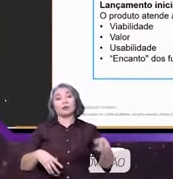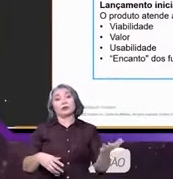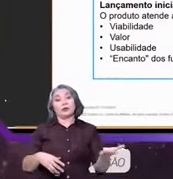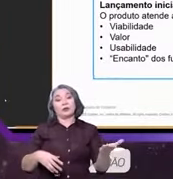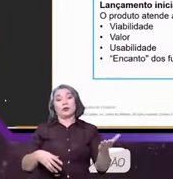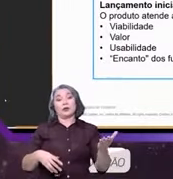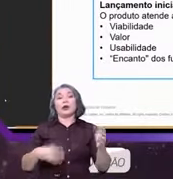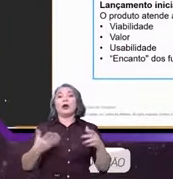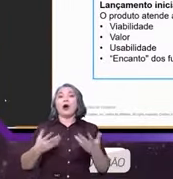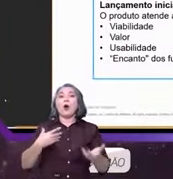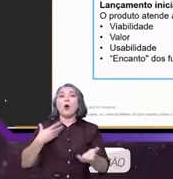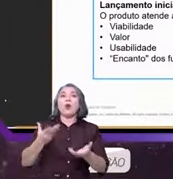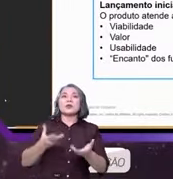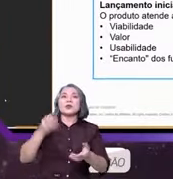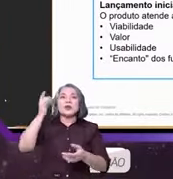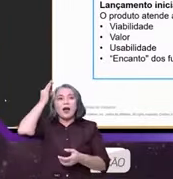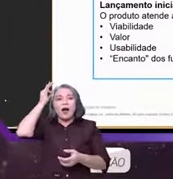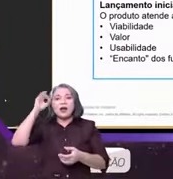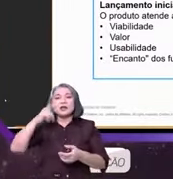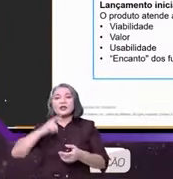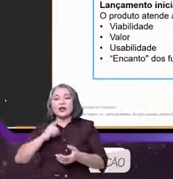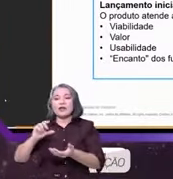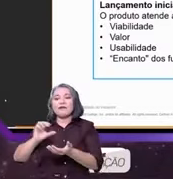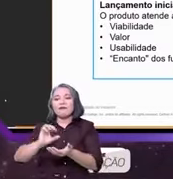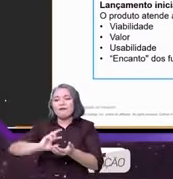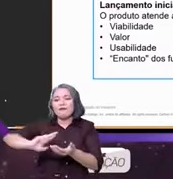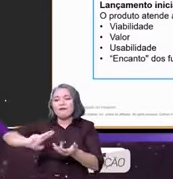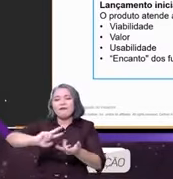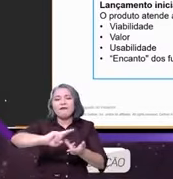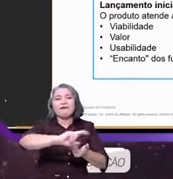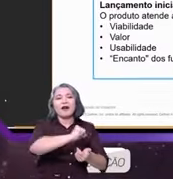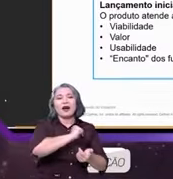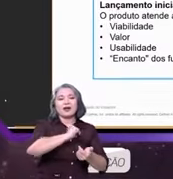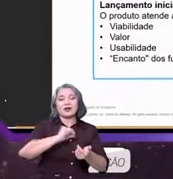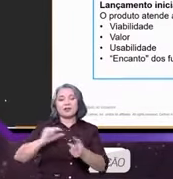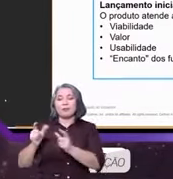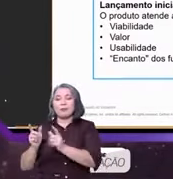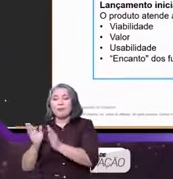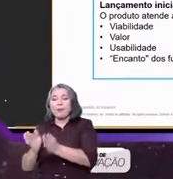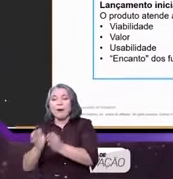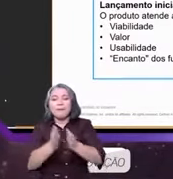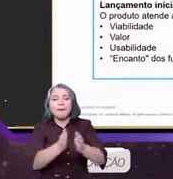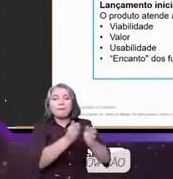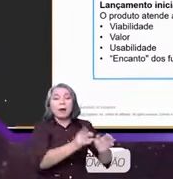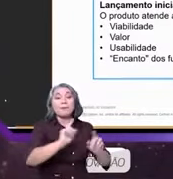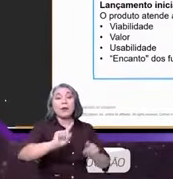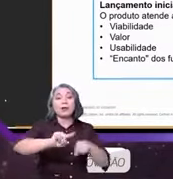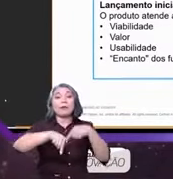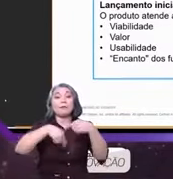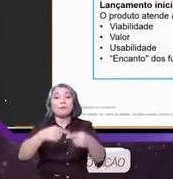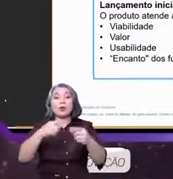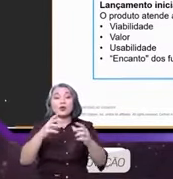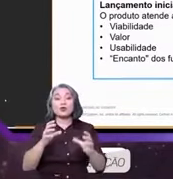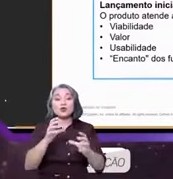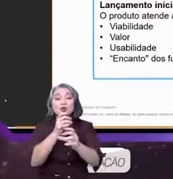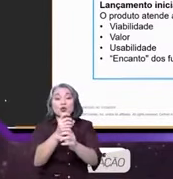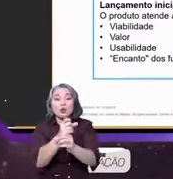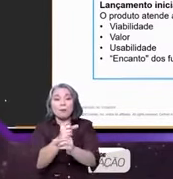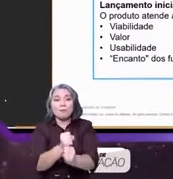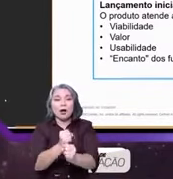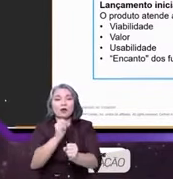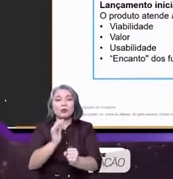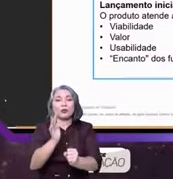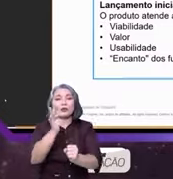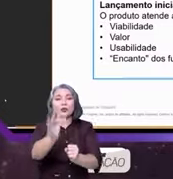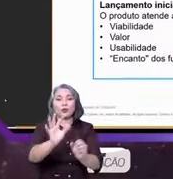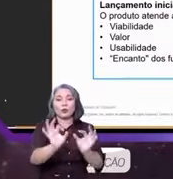em pequenas iniciativas para tentar somar, então, no futuro, um todo, uma organização aí